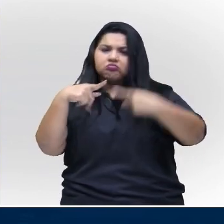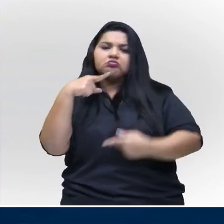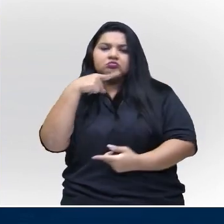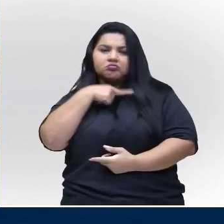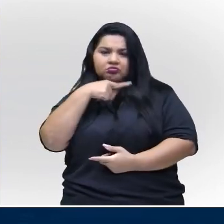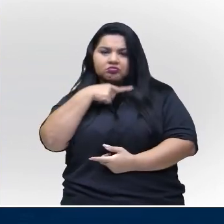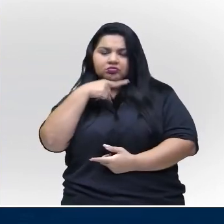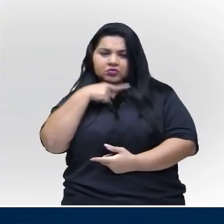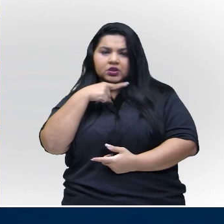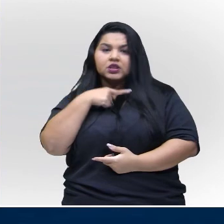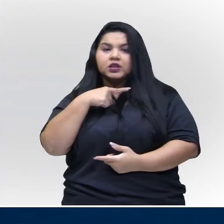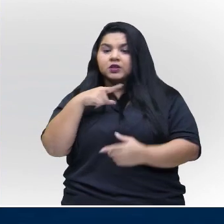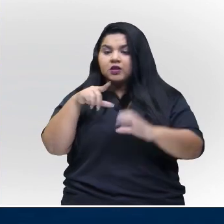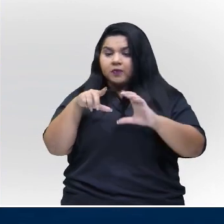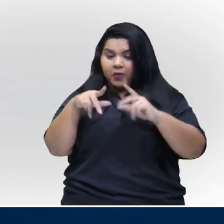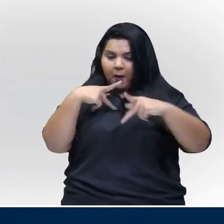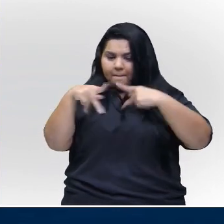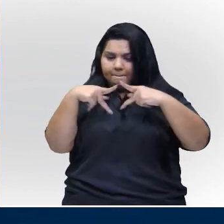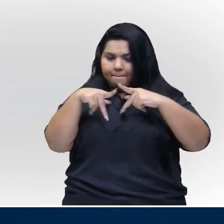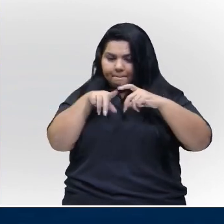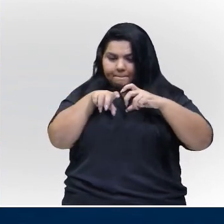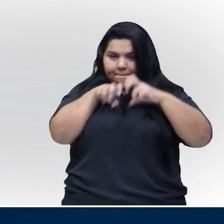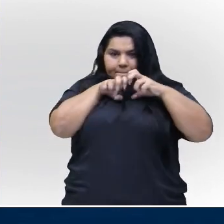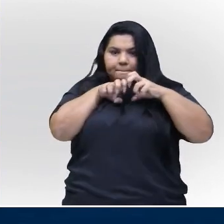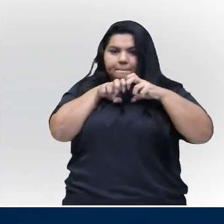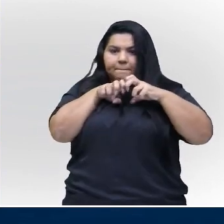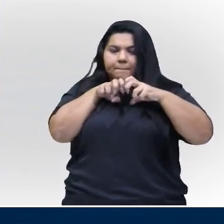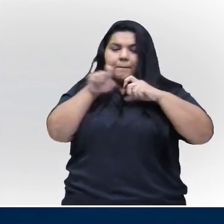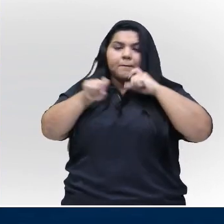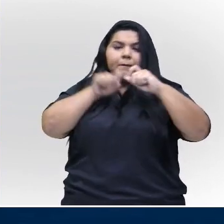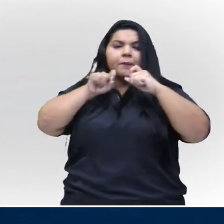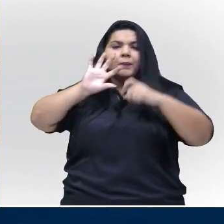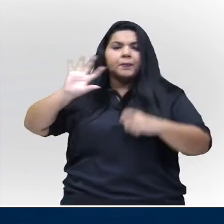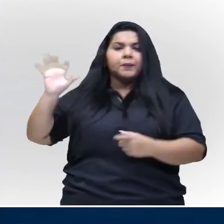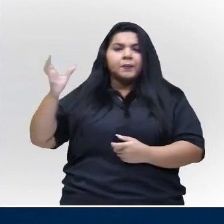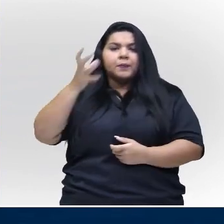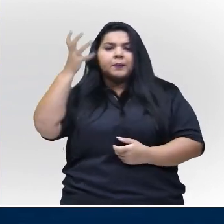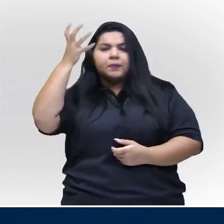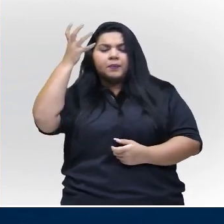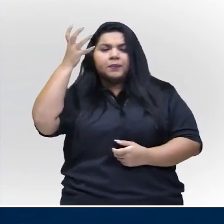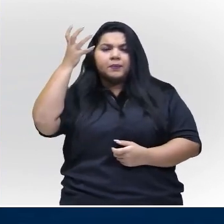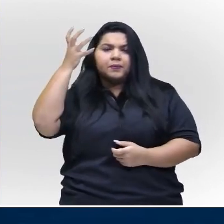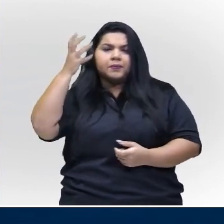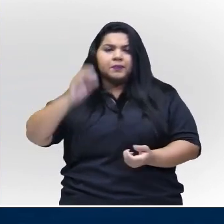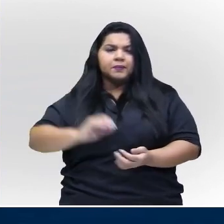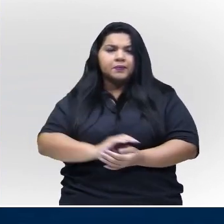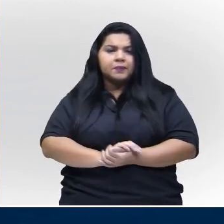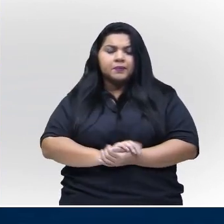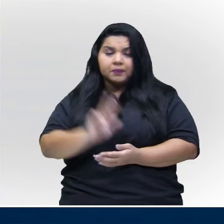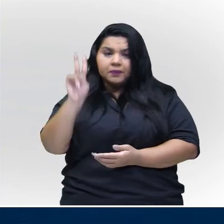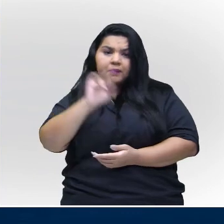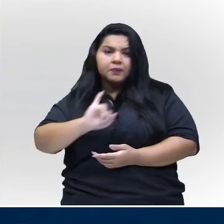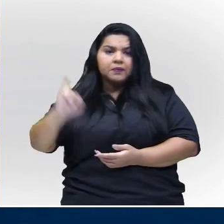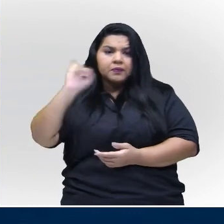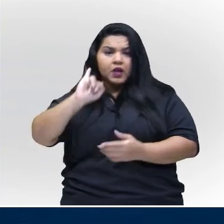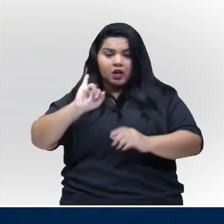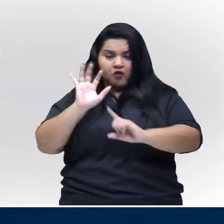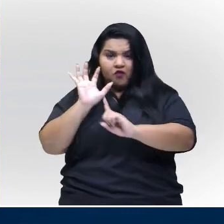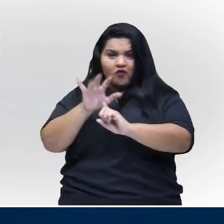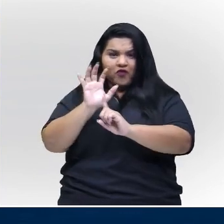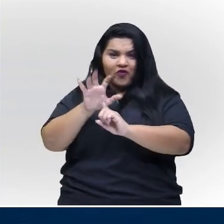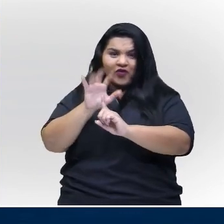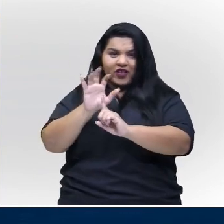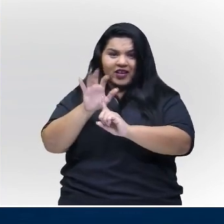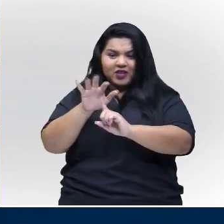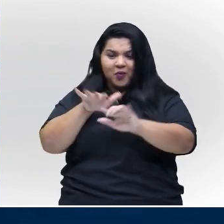essas proteínas se contraem, né? E aí, o que isso vai ocasionar? Isso vai influenciar